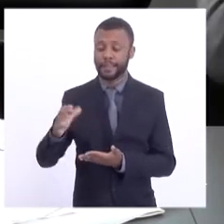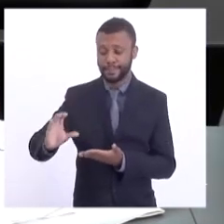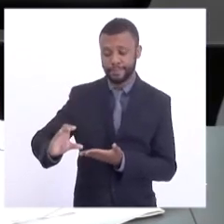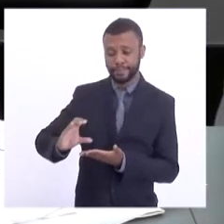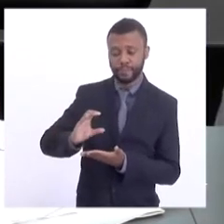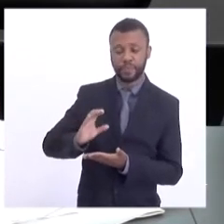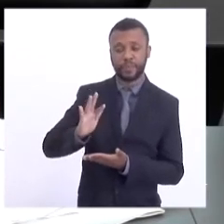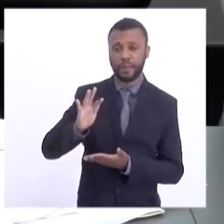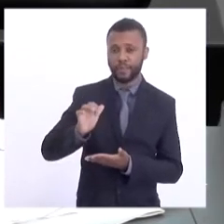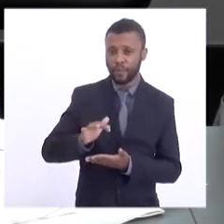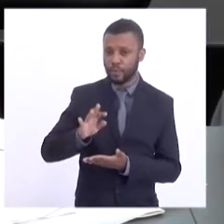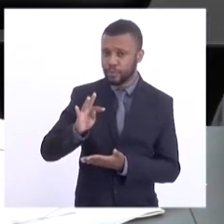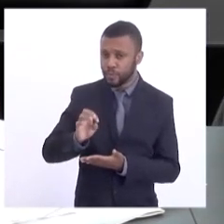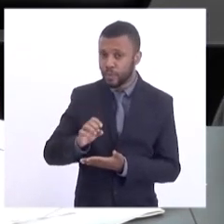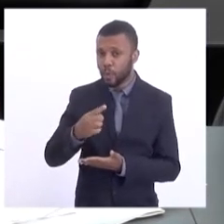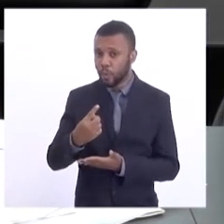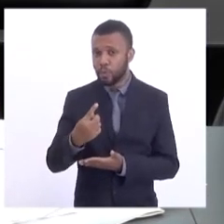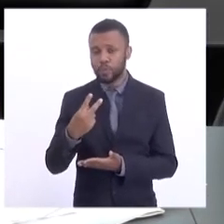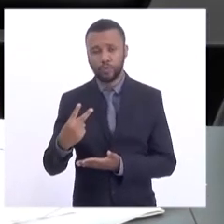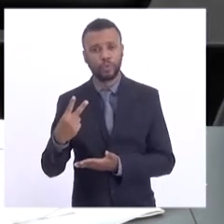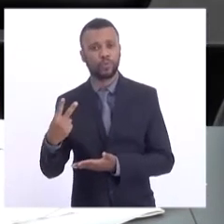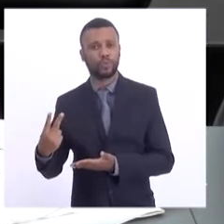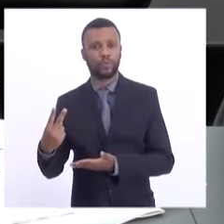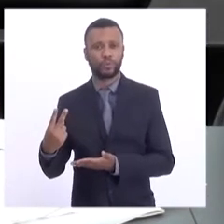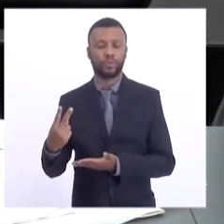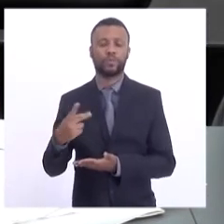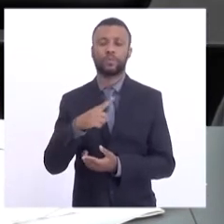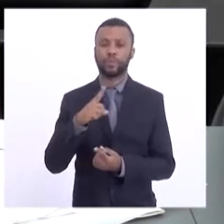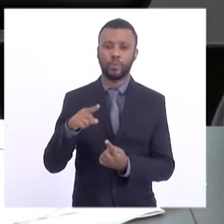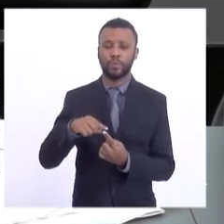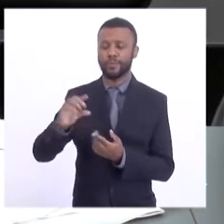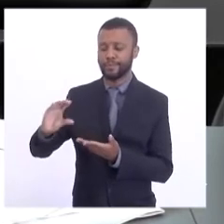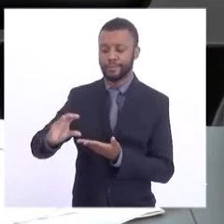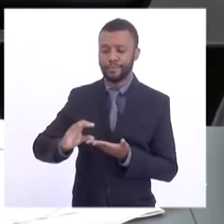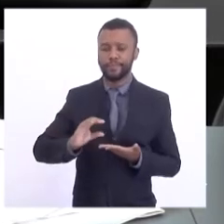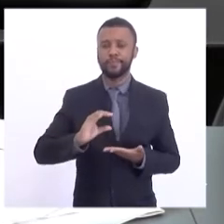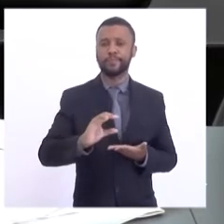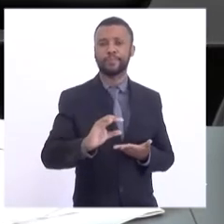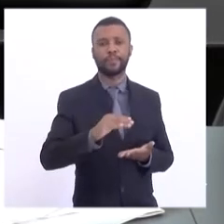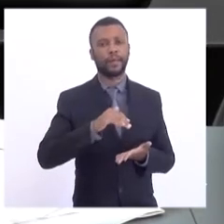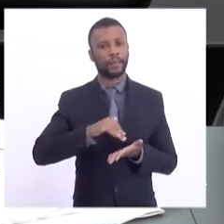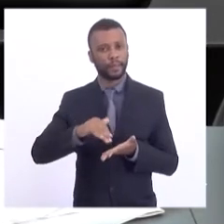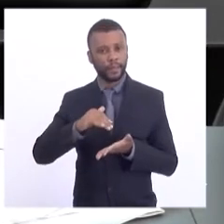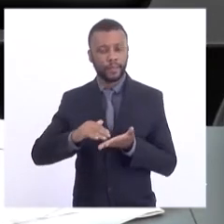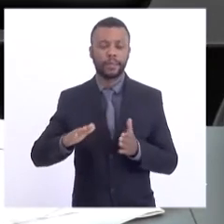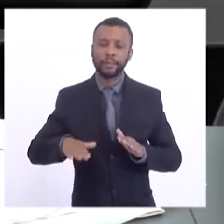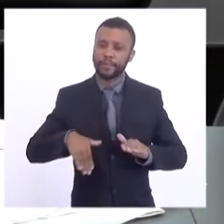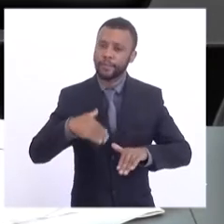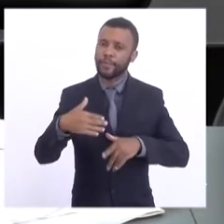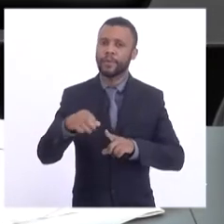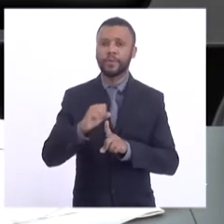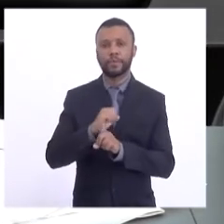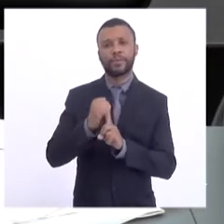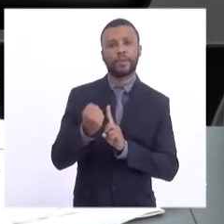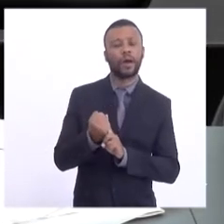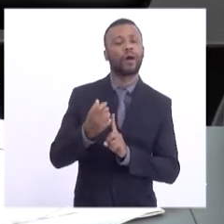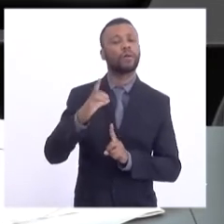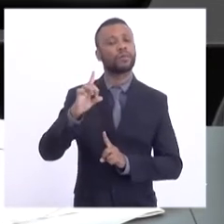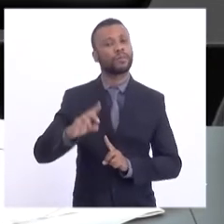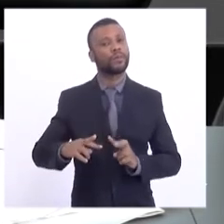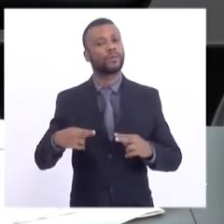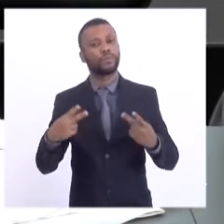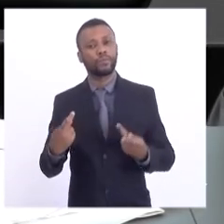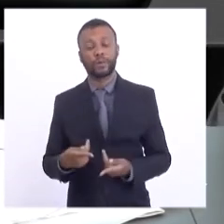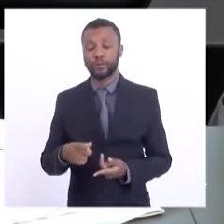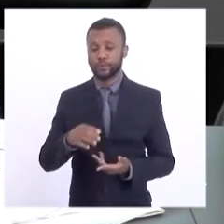da fonte 1 22 Sep via dessa atualização feita pela secretaria Desenvolvimento Social direitos humanos e é